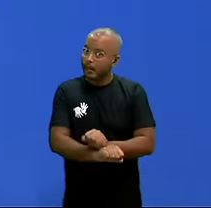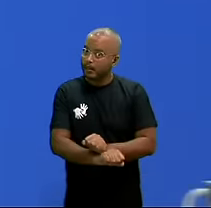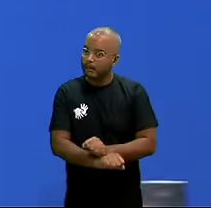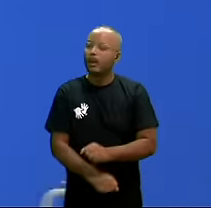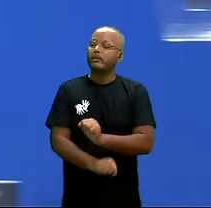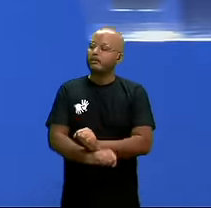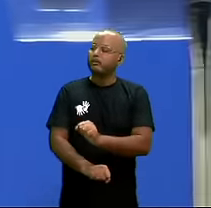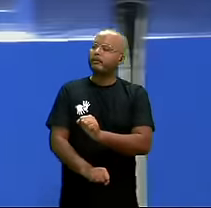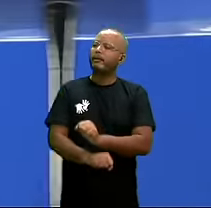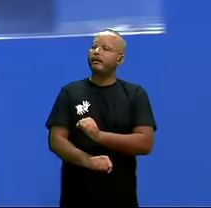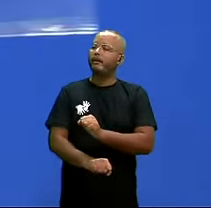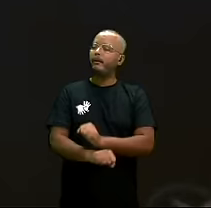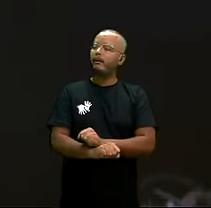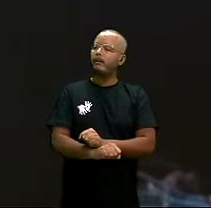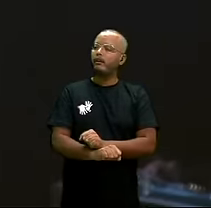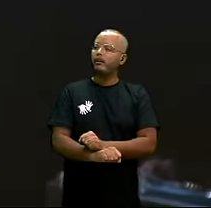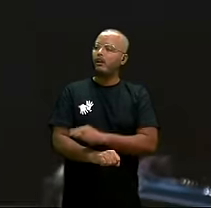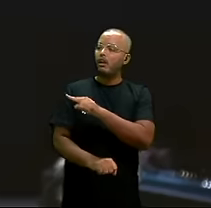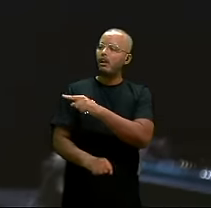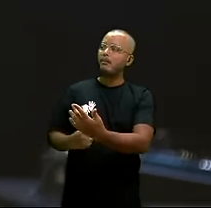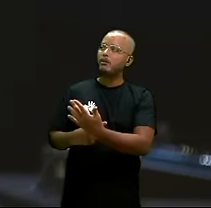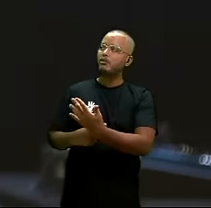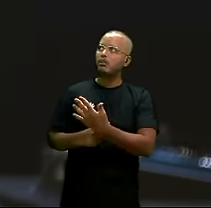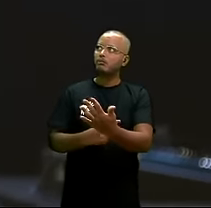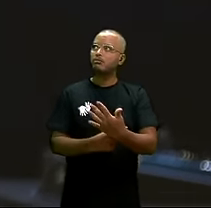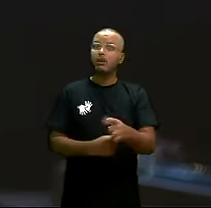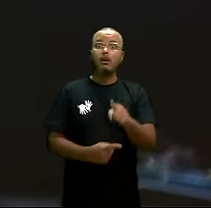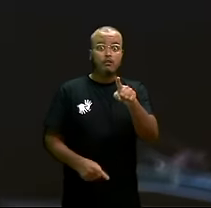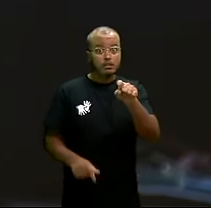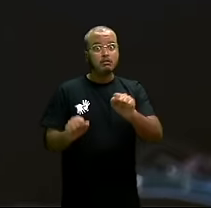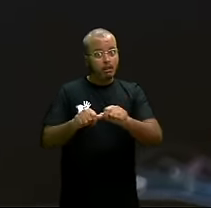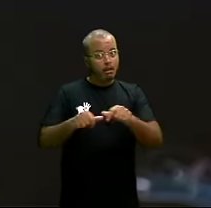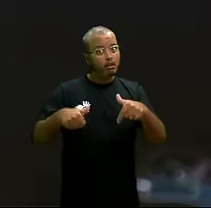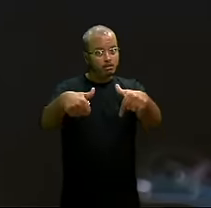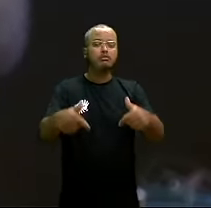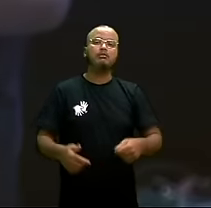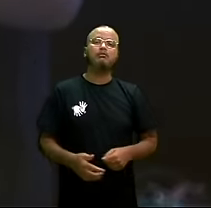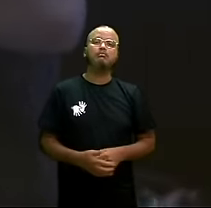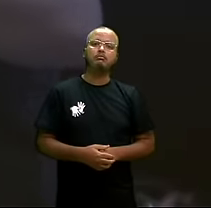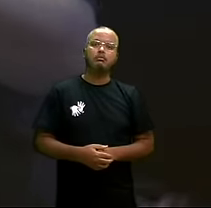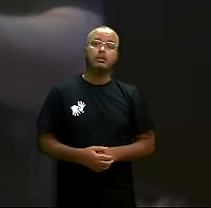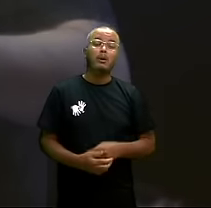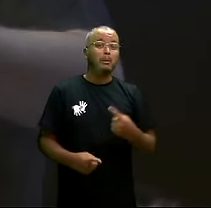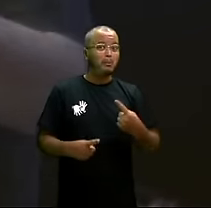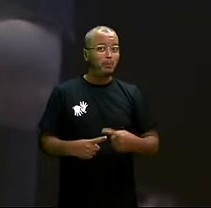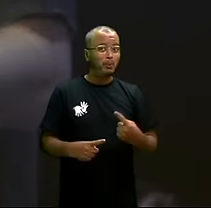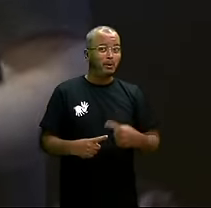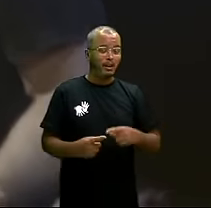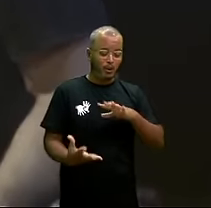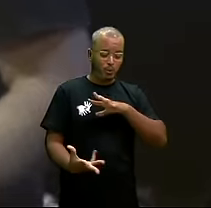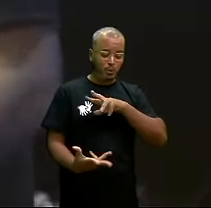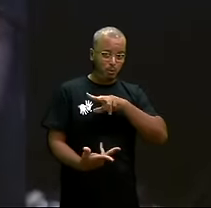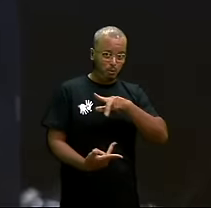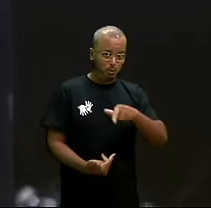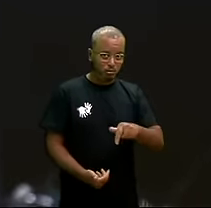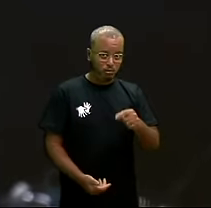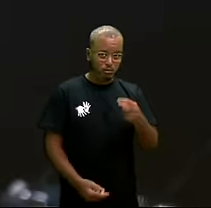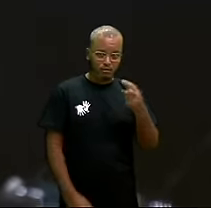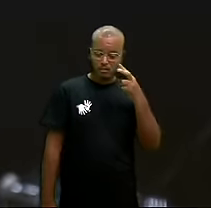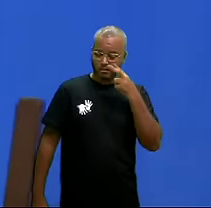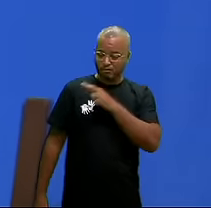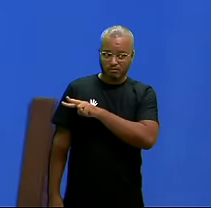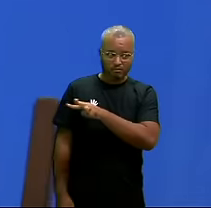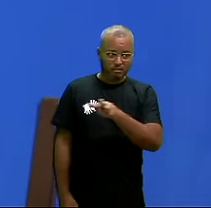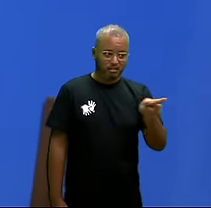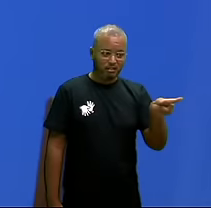da tua frente, atrás. É contigo o negócio. Porque o mundo à nossa volta cada vez está mais apagado. Olha o tanto